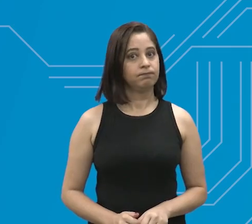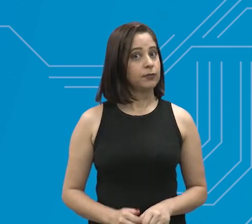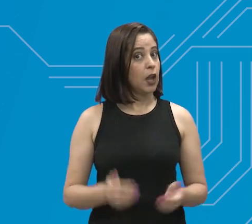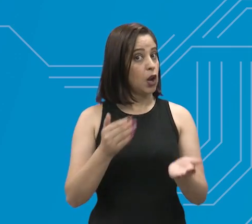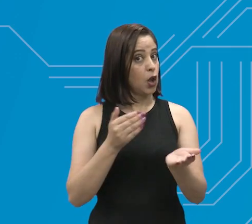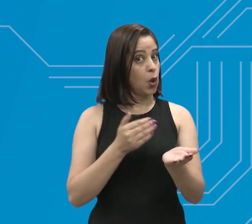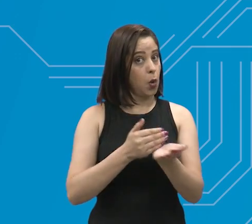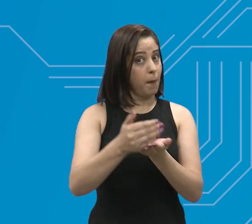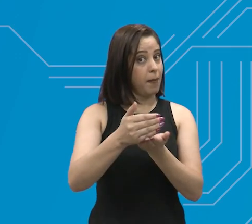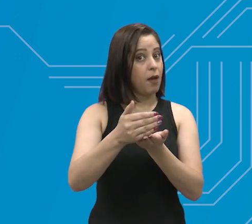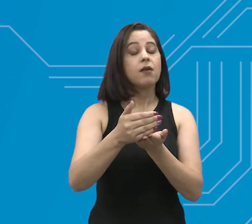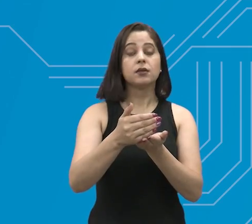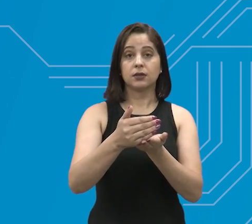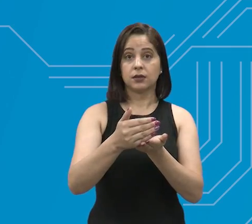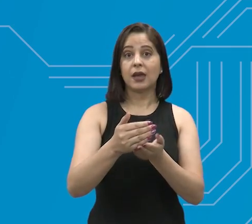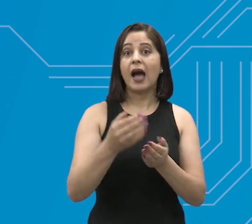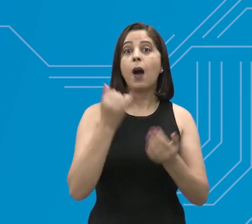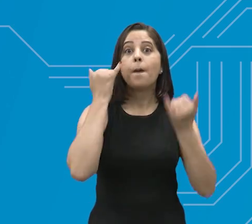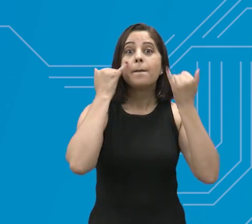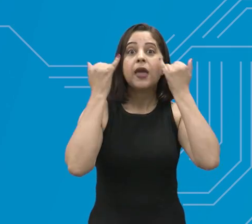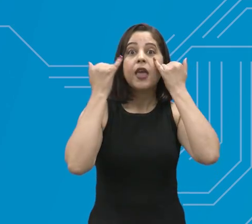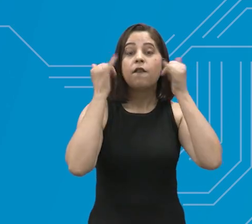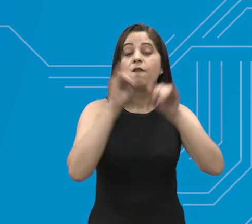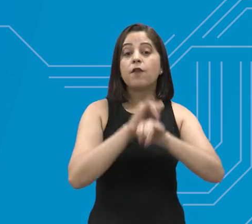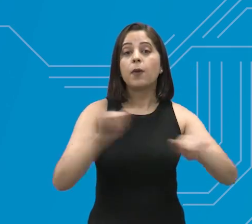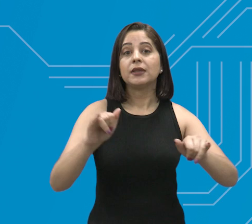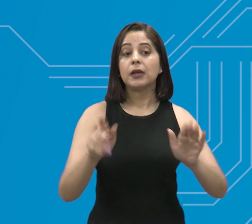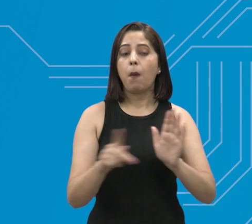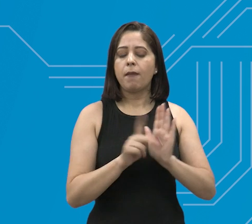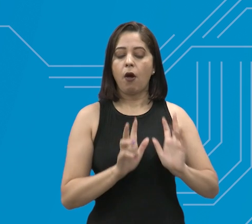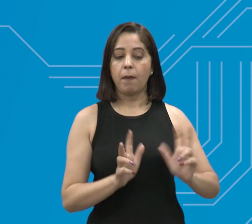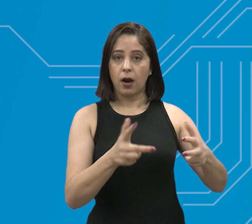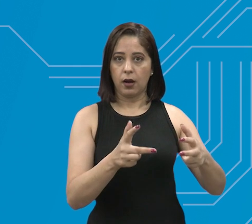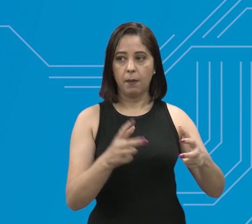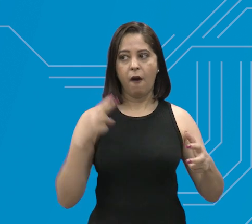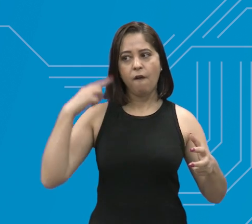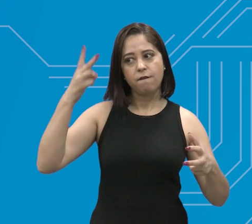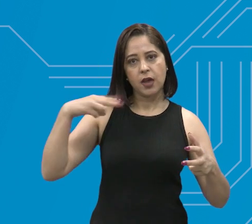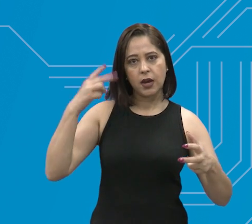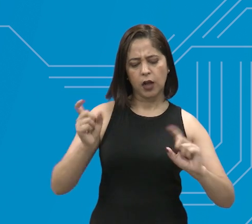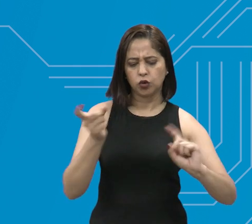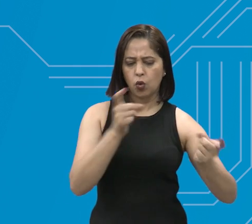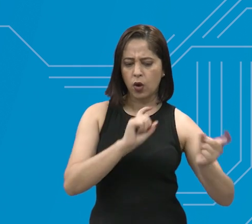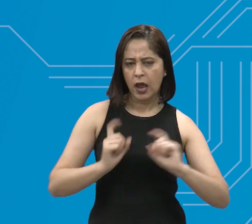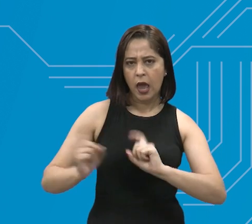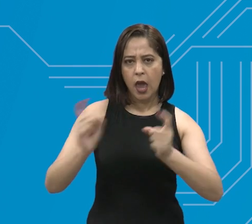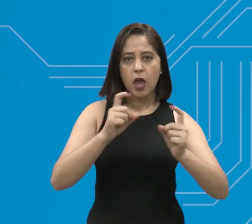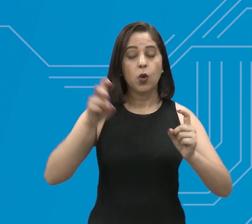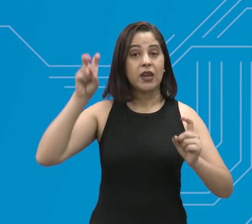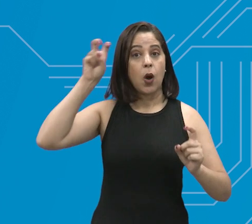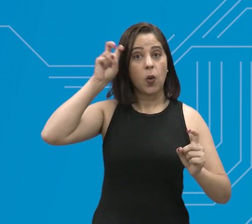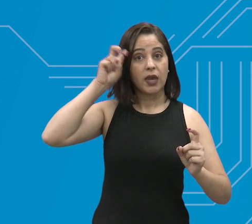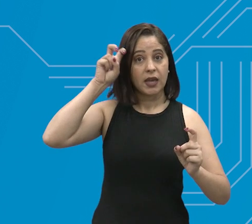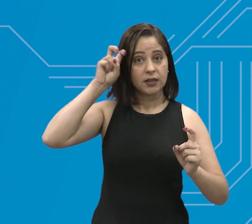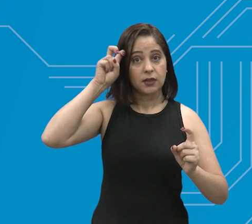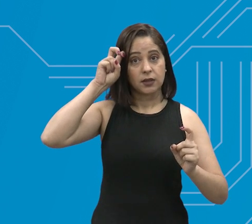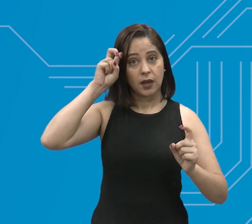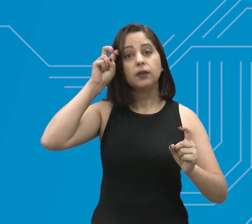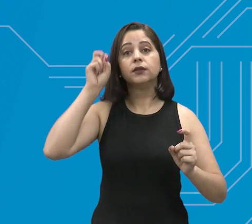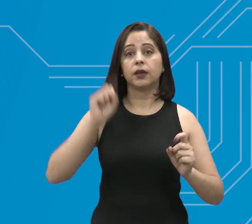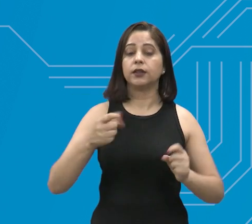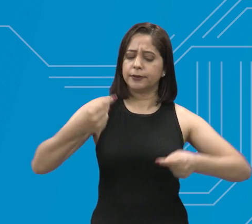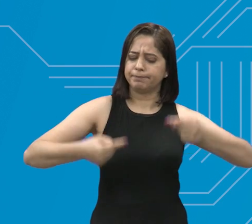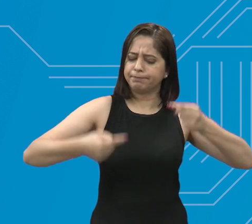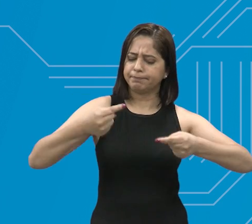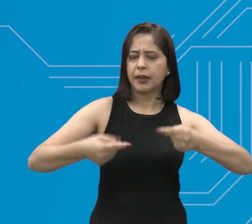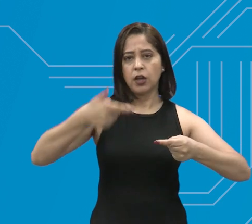E a gente começa a edição de hoje com informação sobre a Câmara. Os vereadores se reuniram nesta quinta-feira para mais